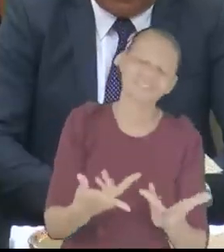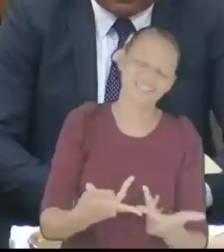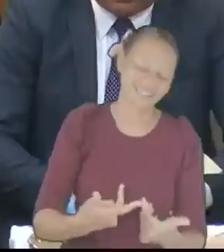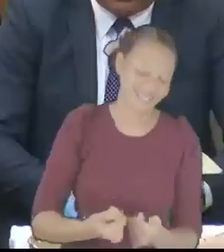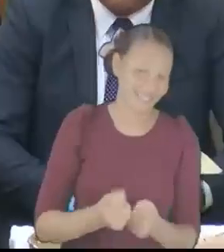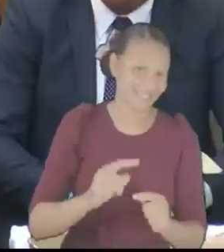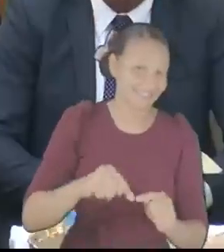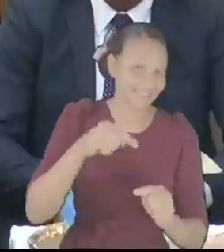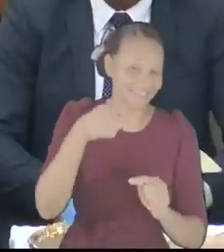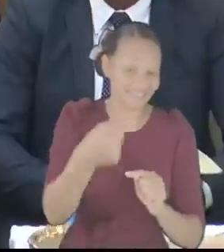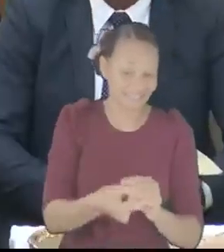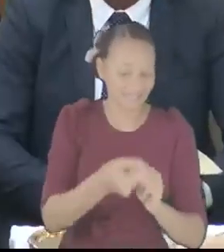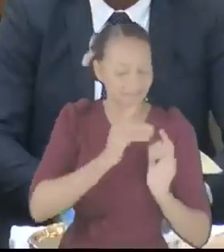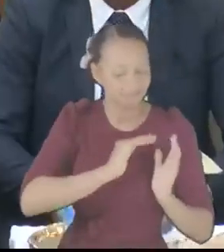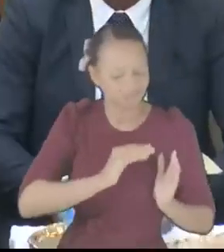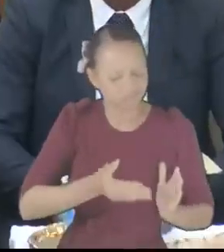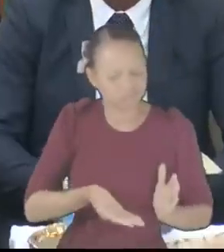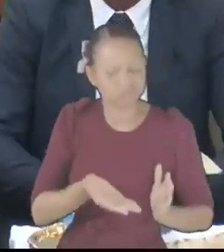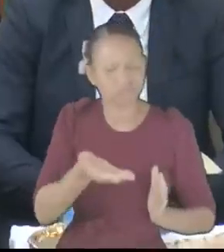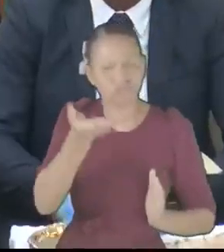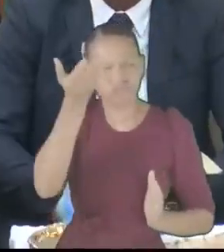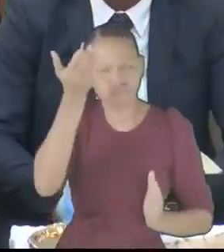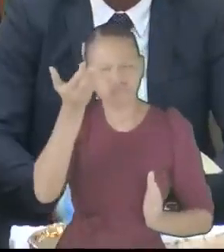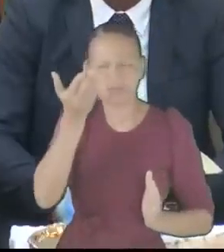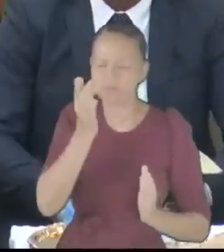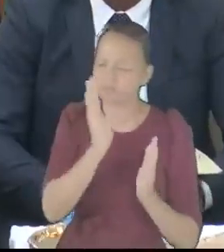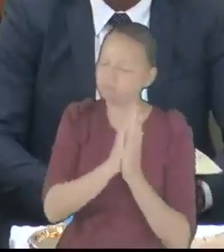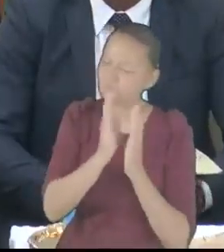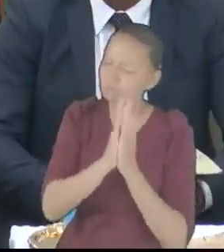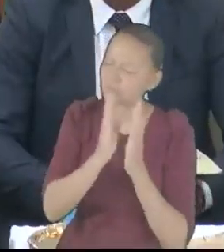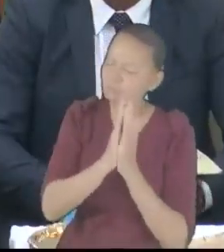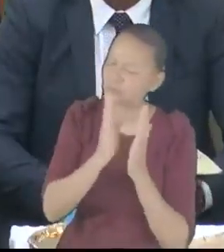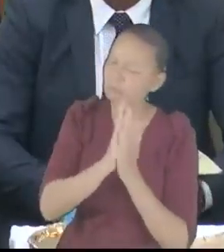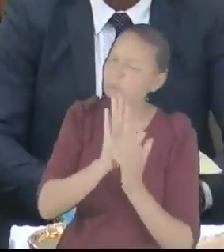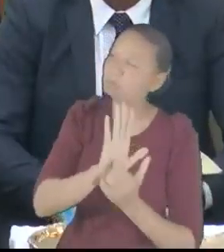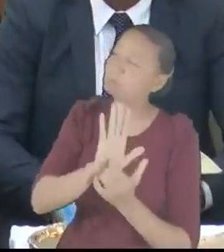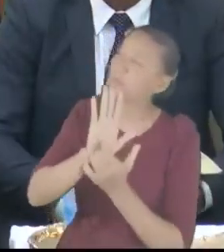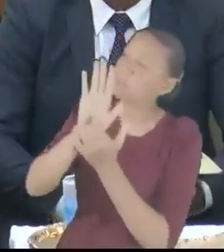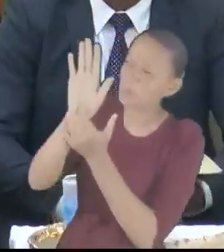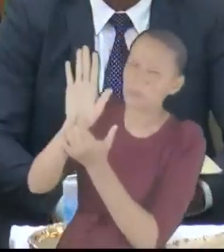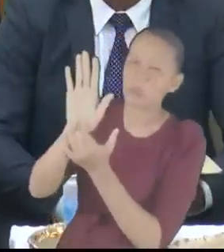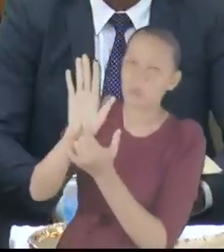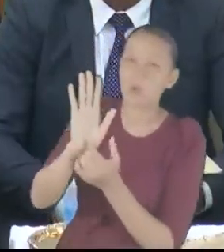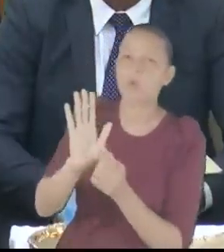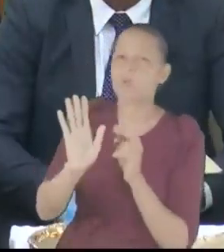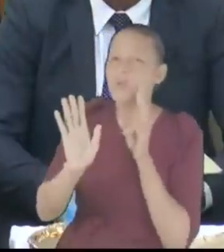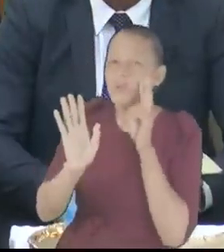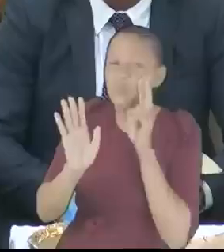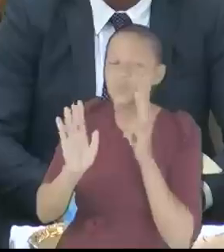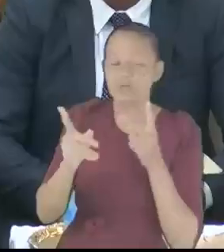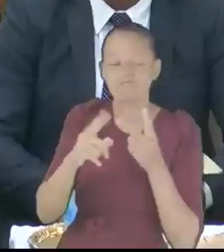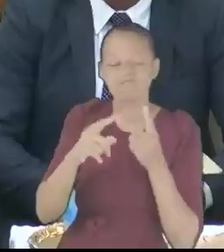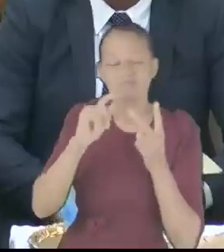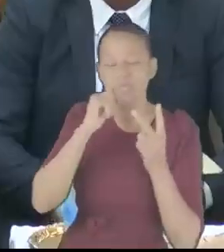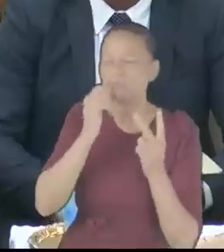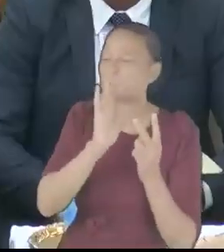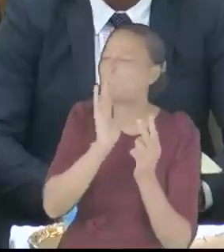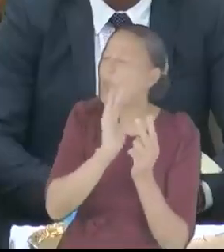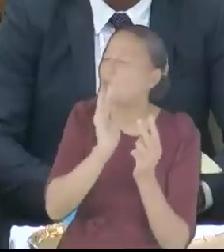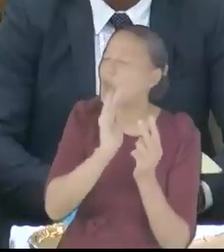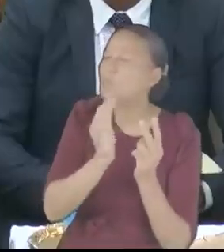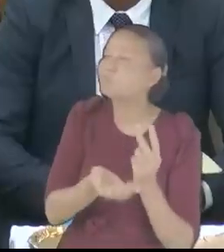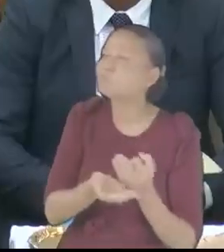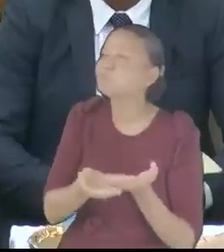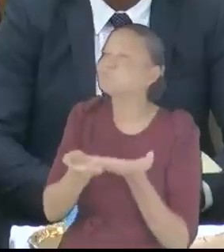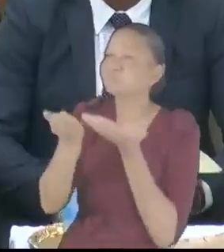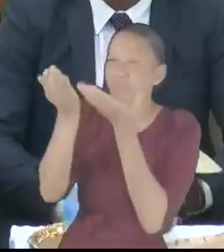significado. Depois de consagrado, depois de apresentado a Deus, ou apresentados os elementos, eles não